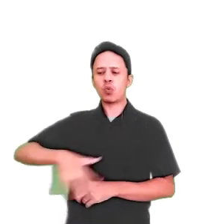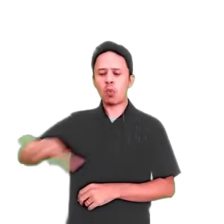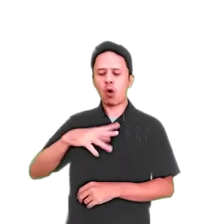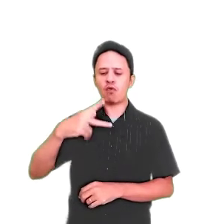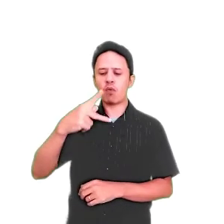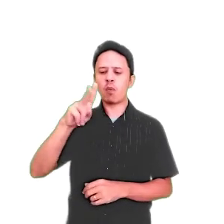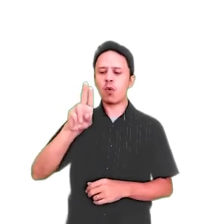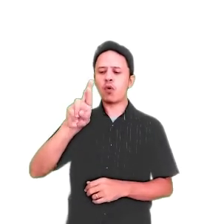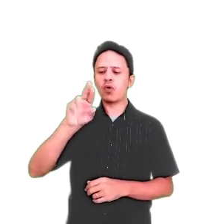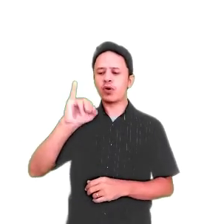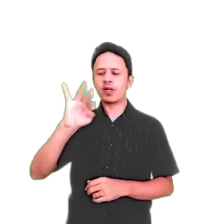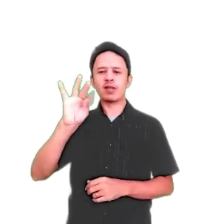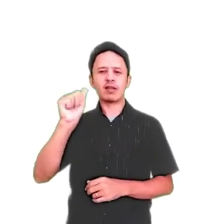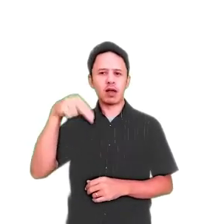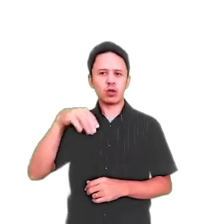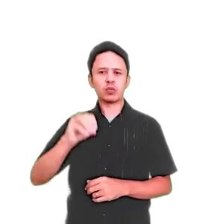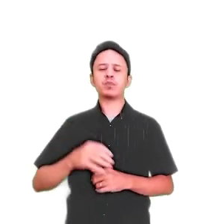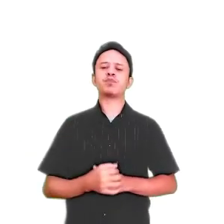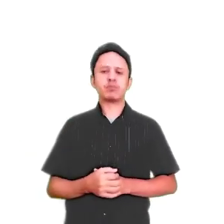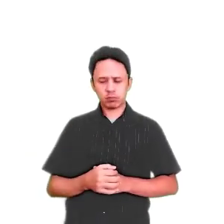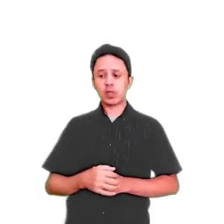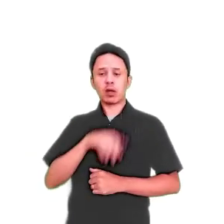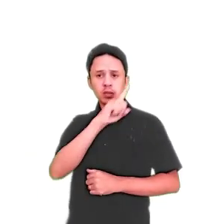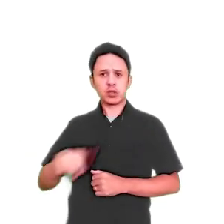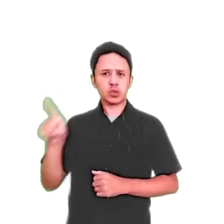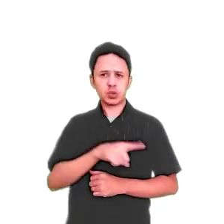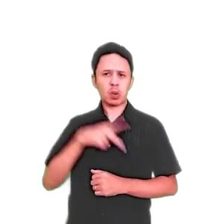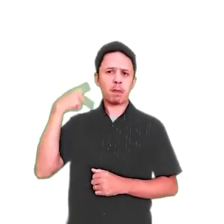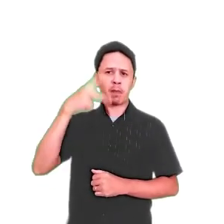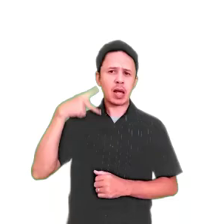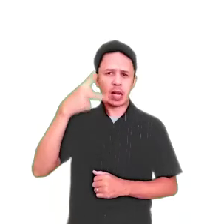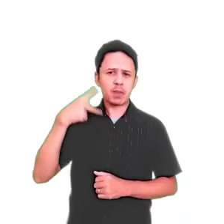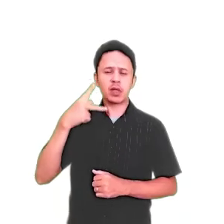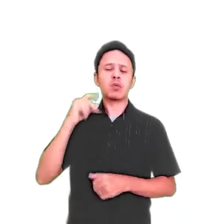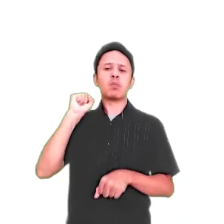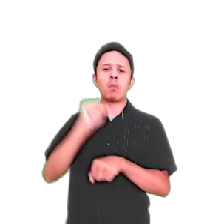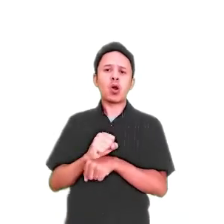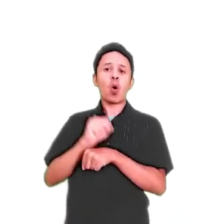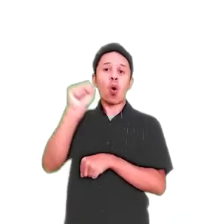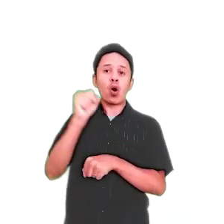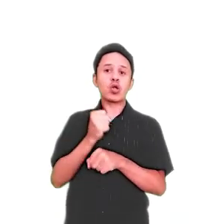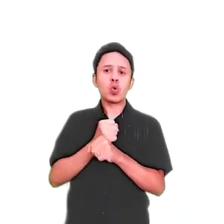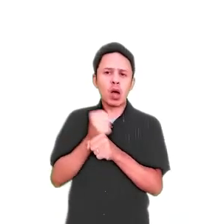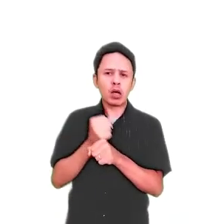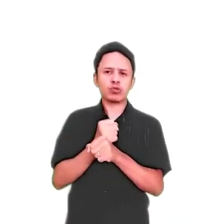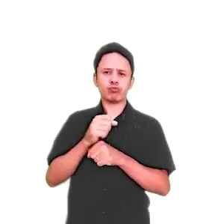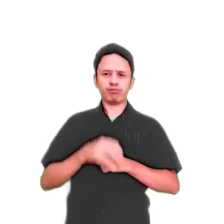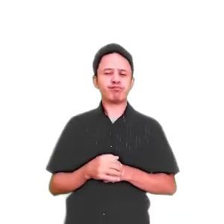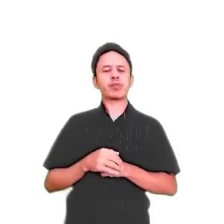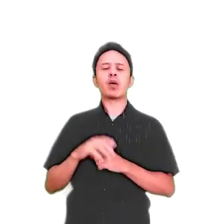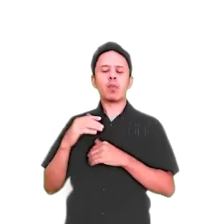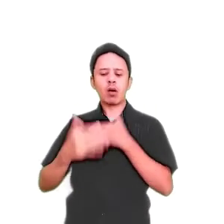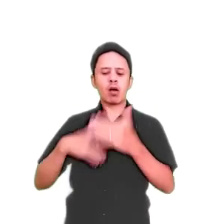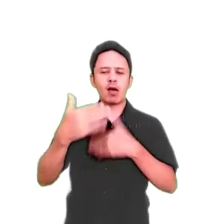maioria dos burgueses do parlamento. Em determinado momento, ele chegou a dissolver o parlamento, que ficou inativo por 8 anos. O reinado de Jaime I foi sucedido